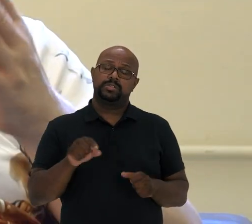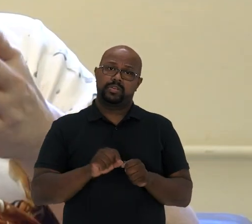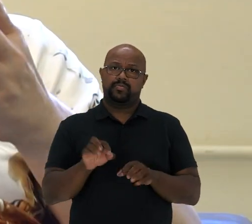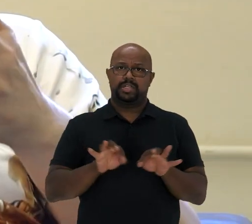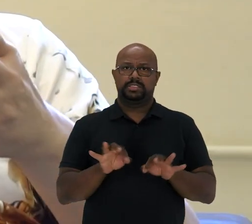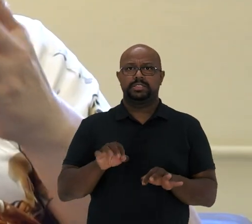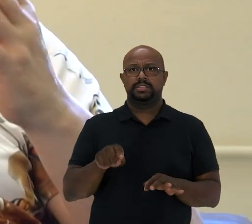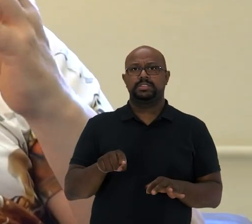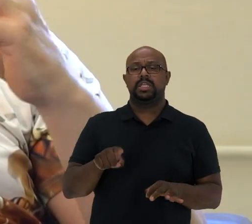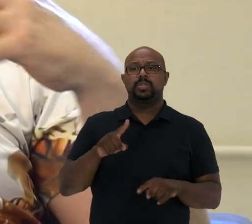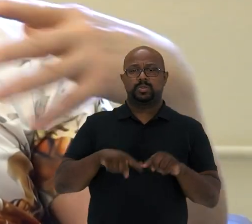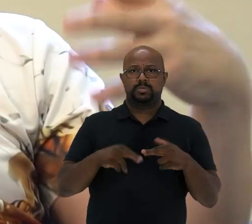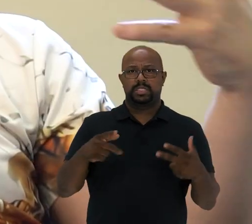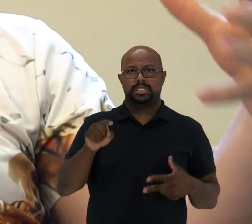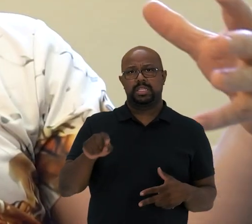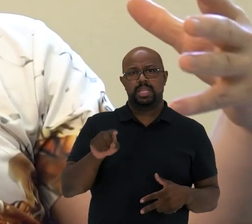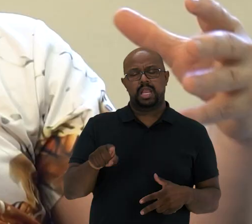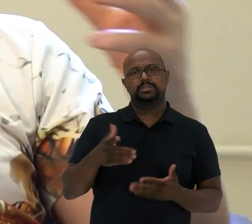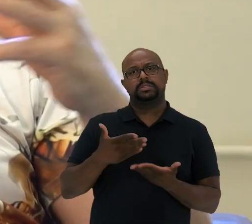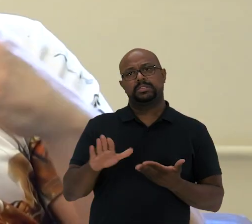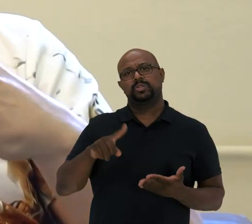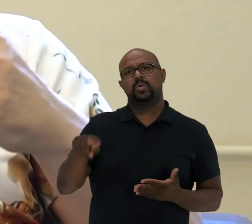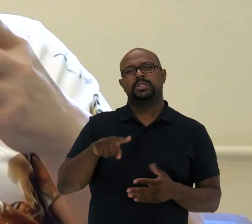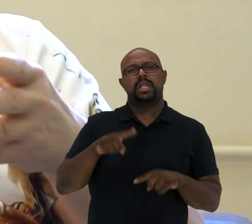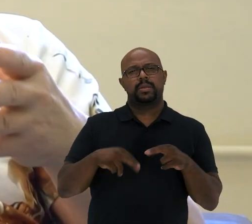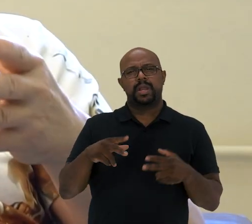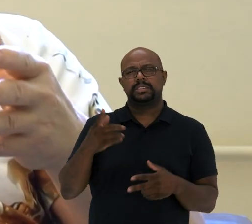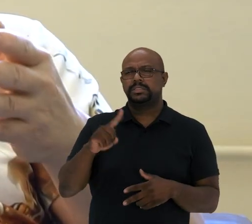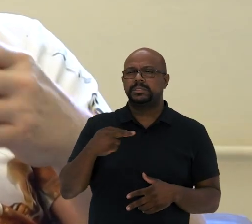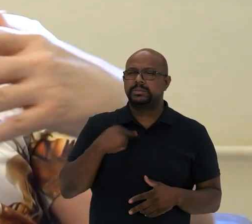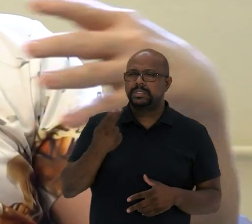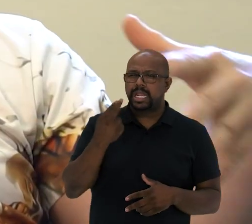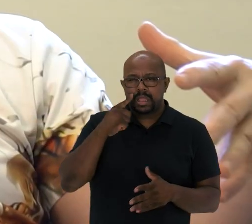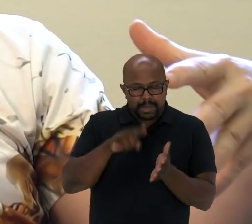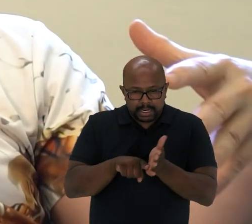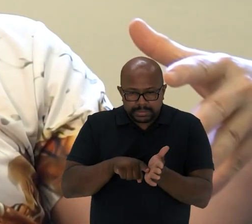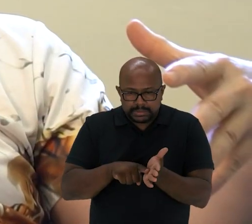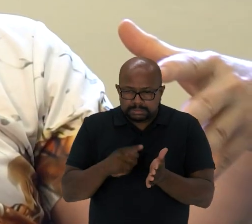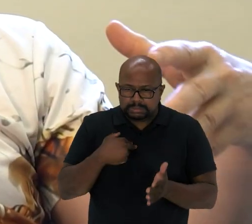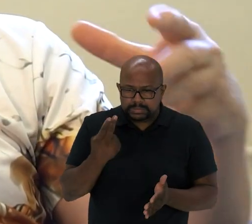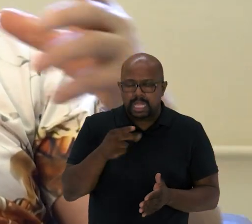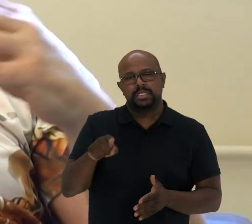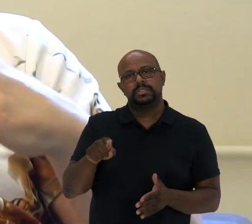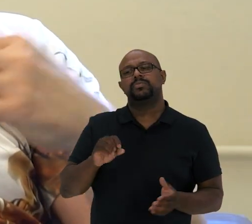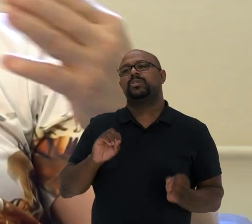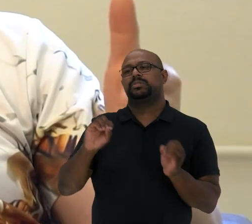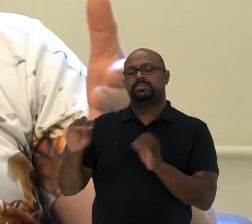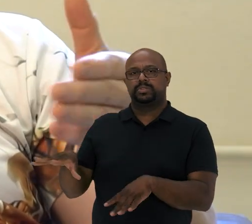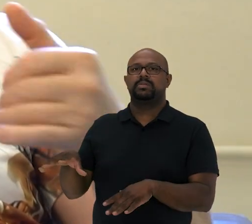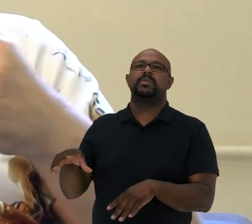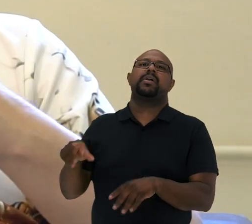exploração de fazer dos materiais que restassem, ou daquela parte de madeira que não daria para a pesquisa, que isso